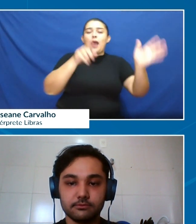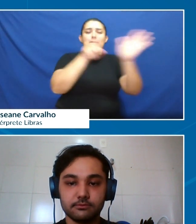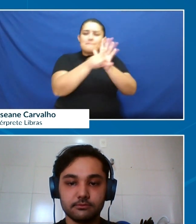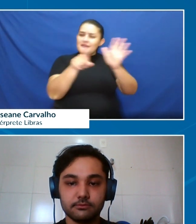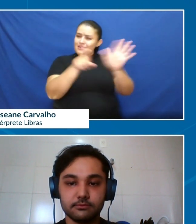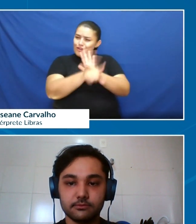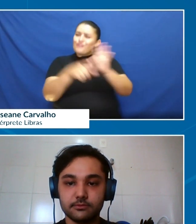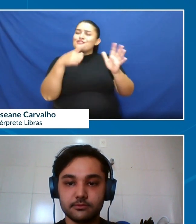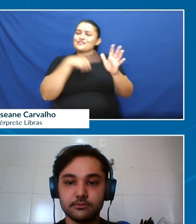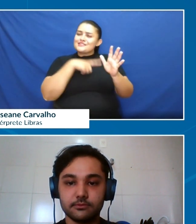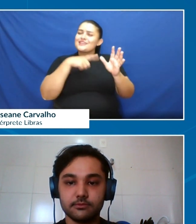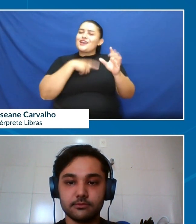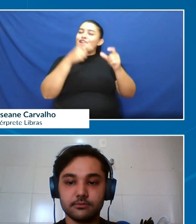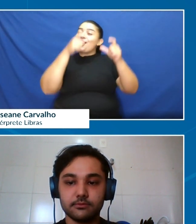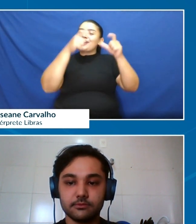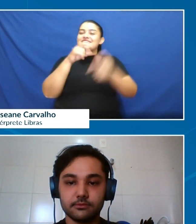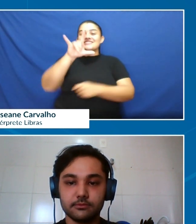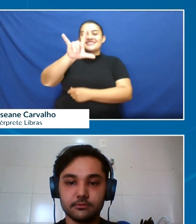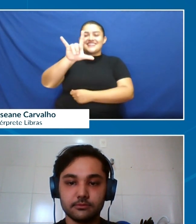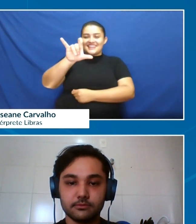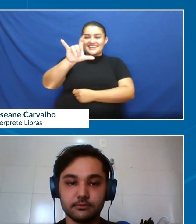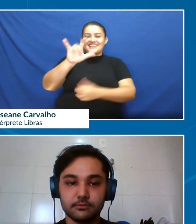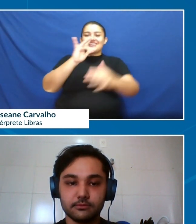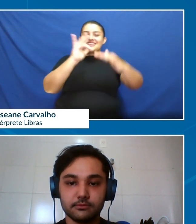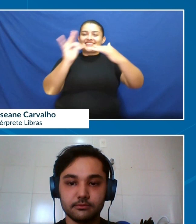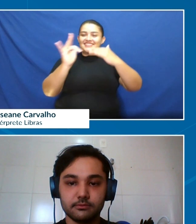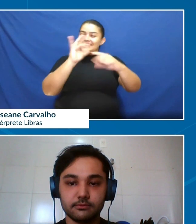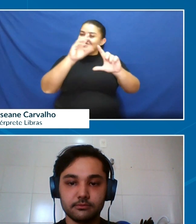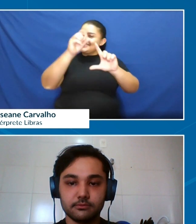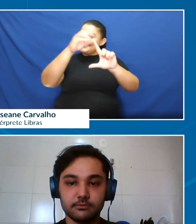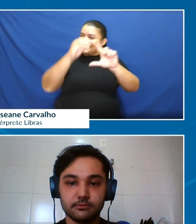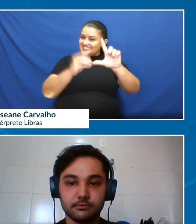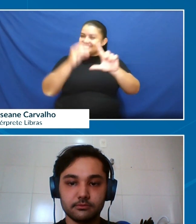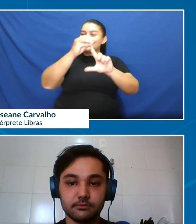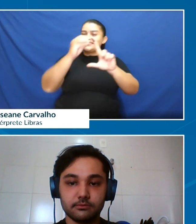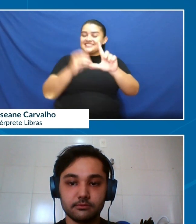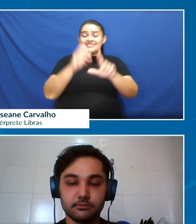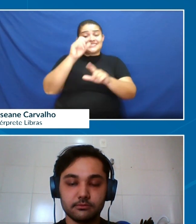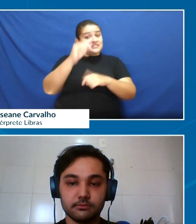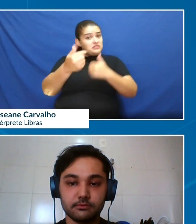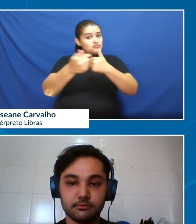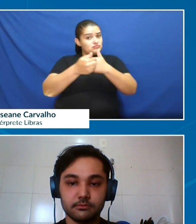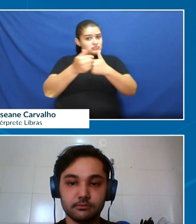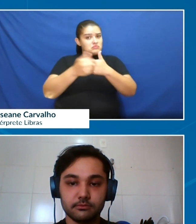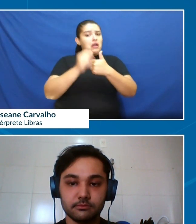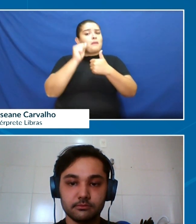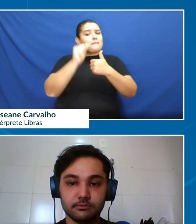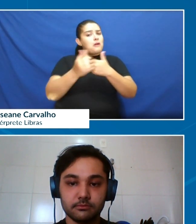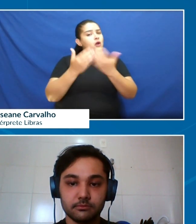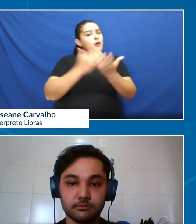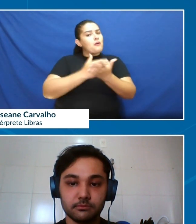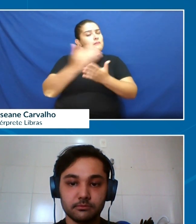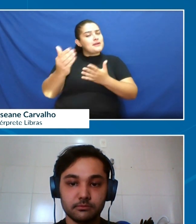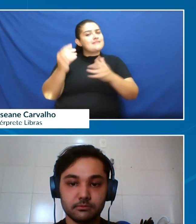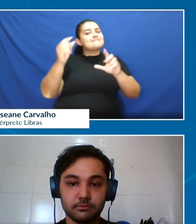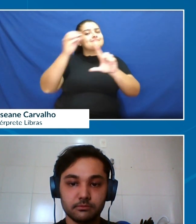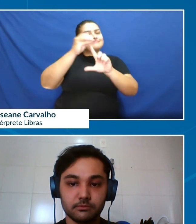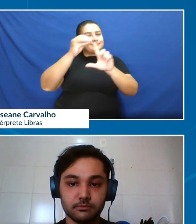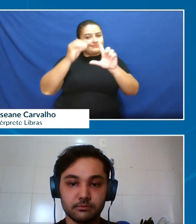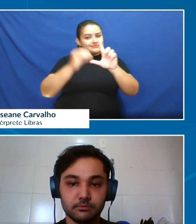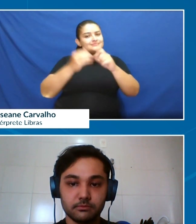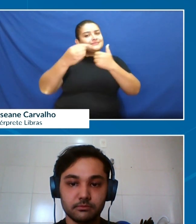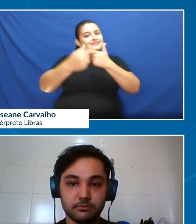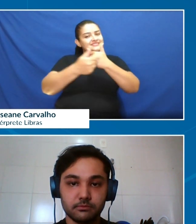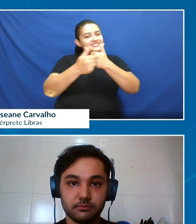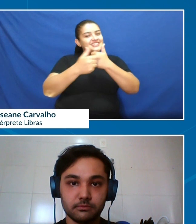nós publicamos no Instagram da TV UFG. Se você não segue, pode passar a seguir @TV UFG no